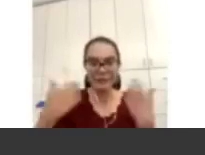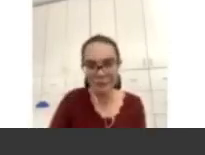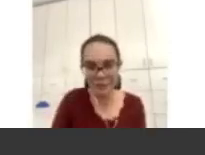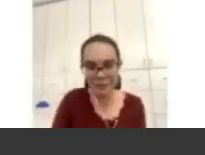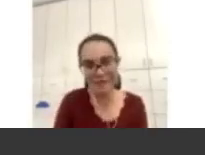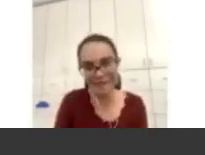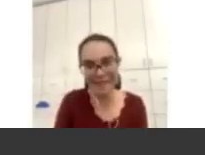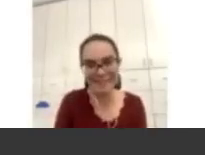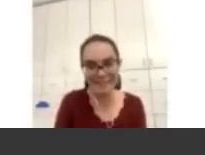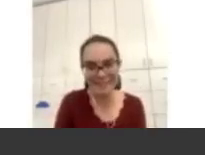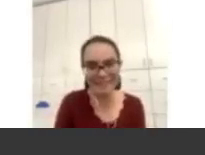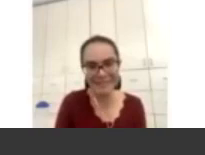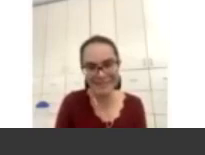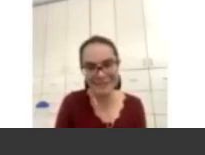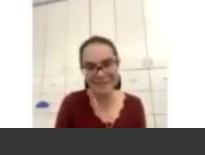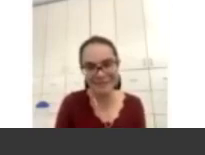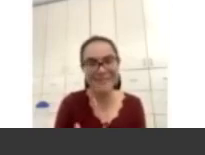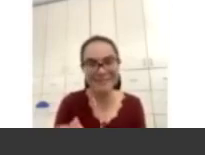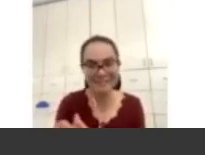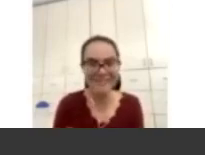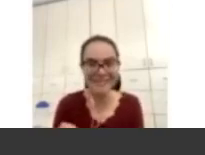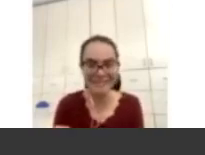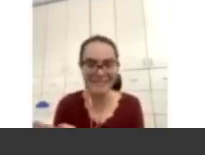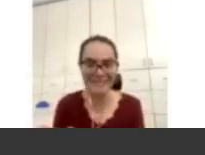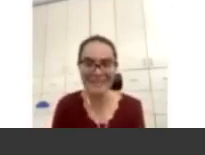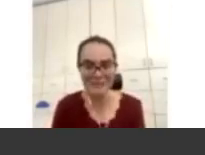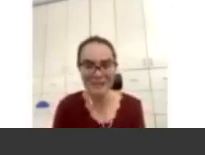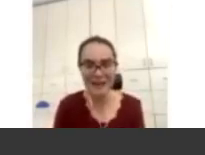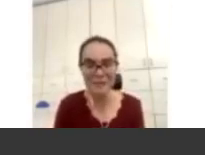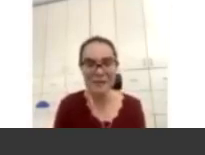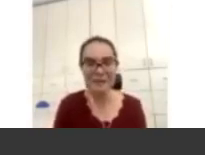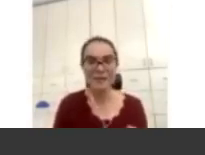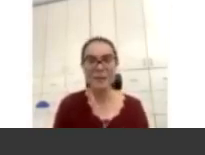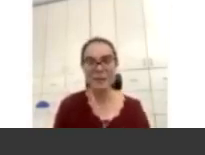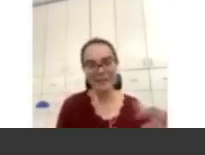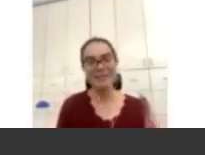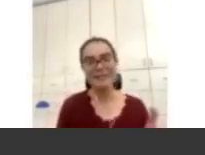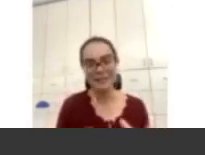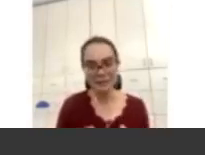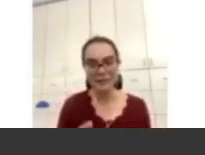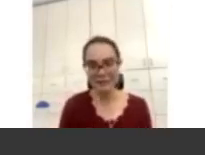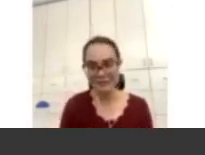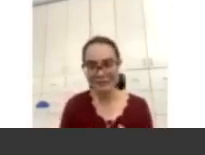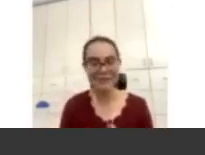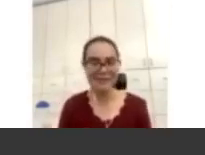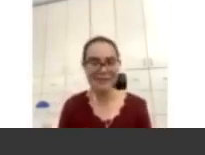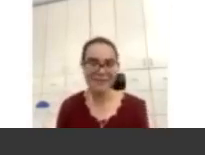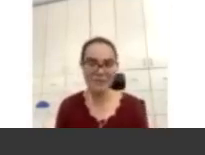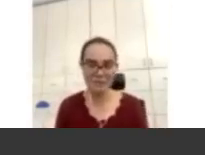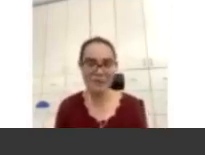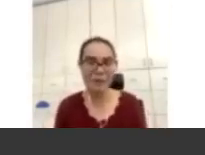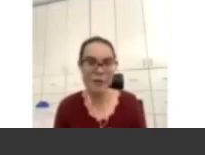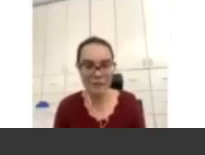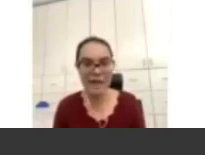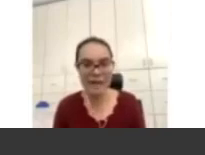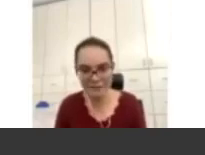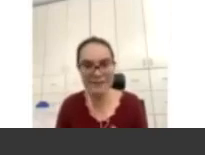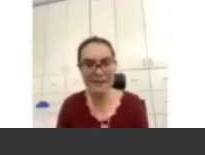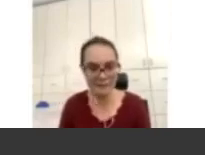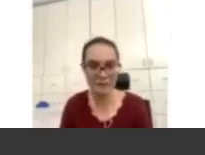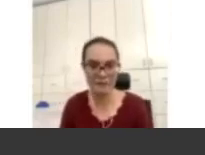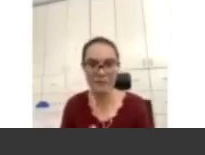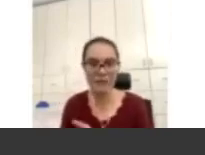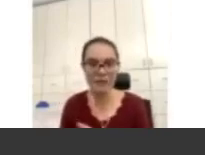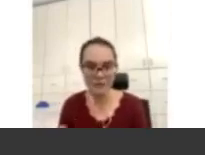e devolveu para a Unidade de Tradução do Conhecimento da Universidade da Cidade do Cabo, porque eles vão fazer uma validação, inclusive, com a MS,